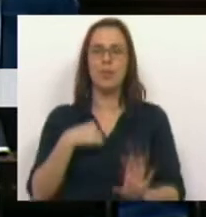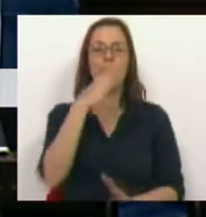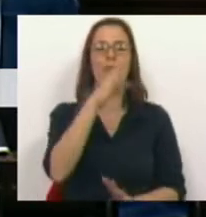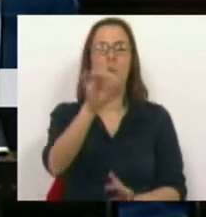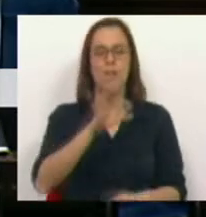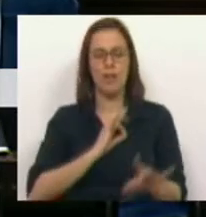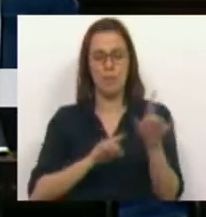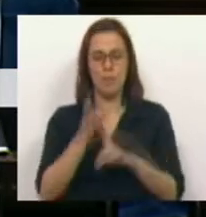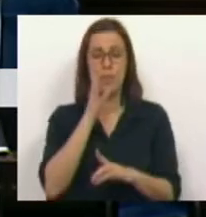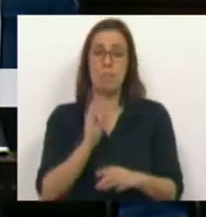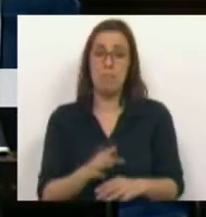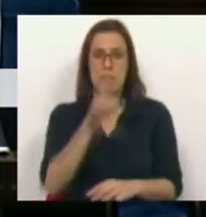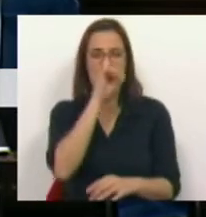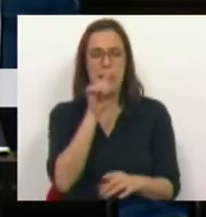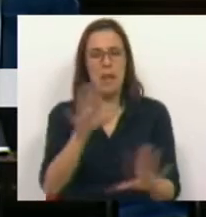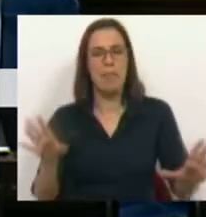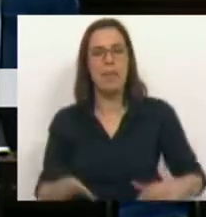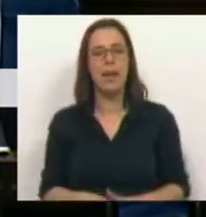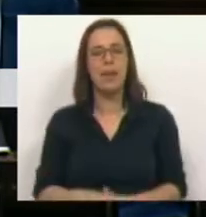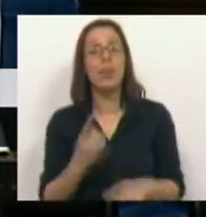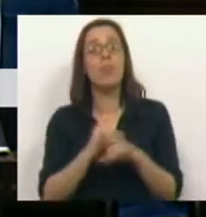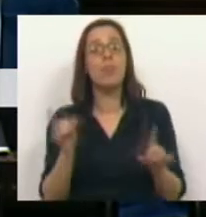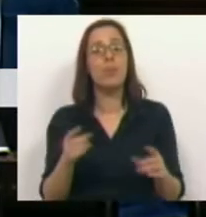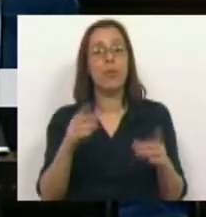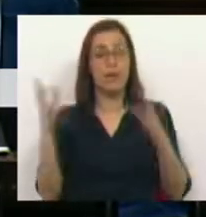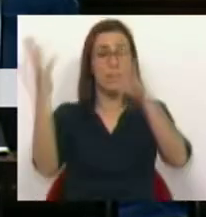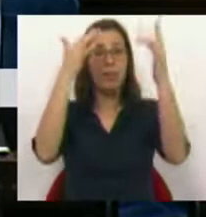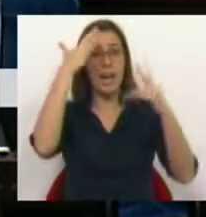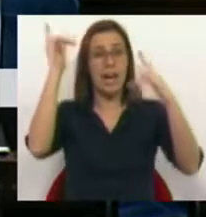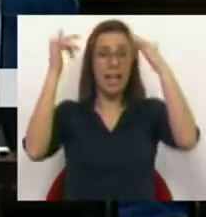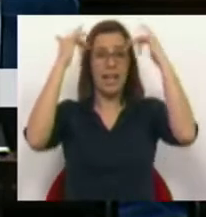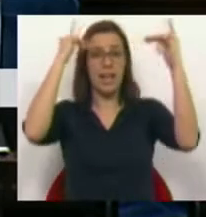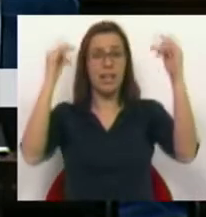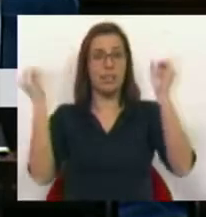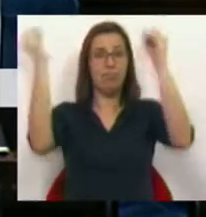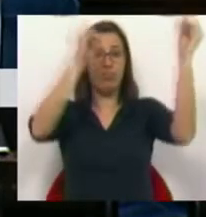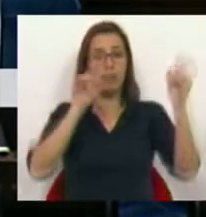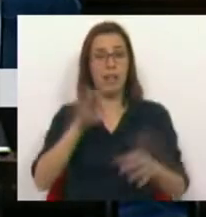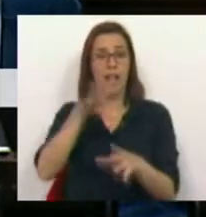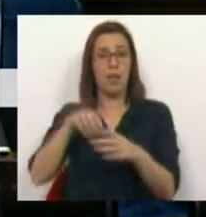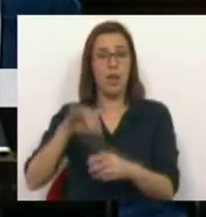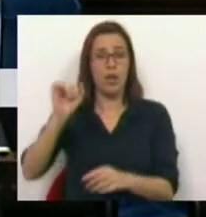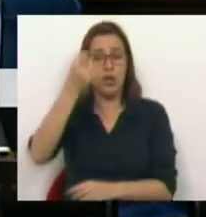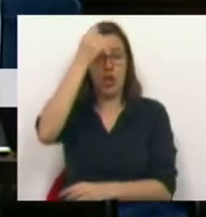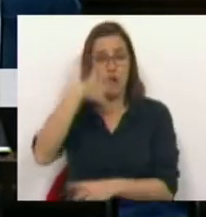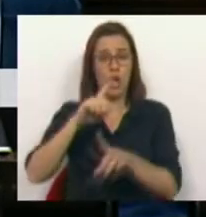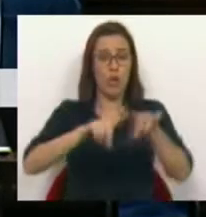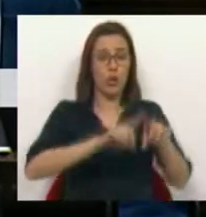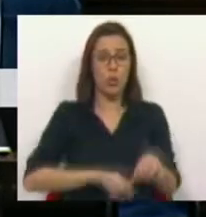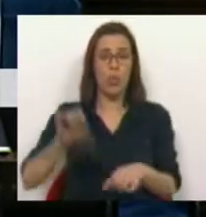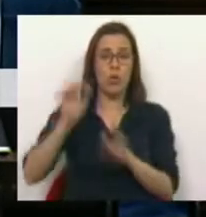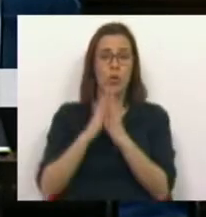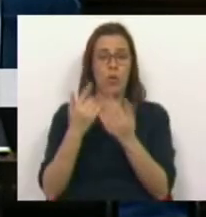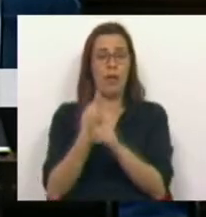dizer, senhor deputado, e talvez lembrá-lo, porque no frenesim criativo em que está envolvido nas suas histórias e nos